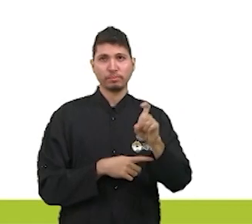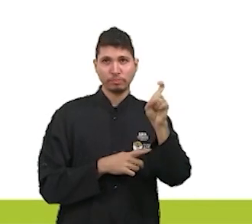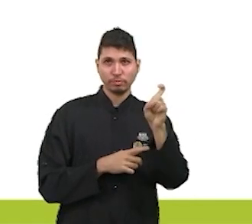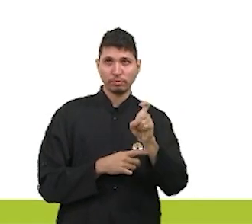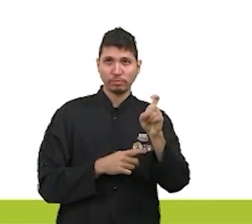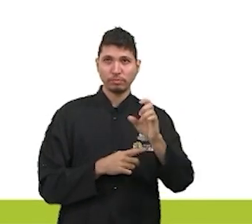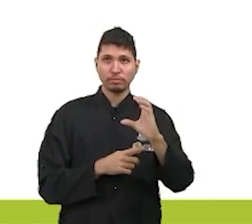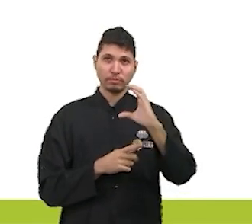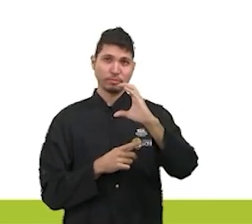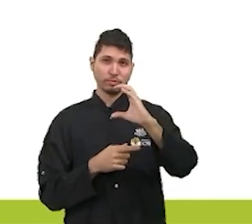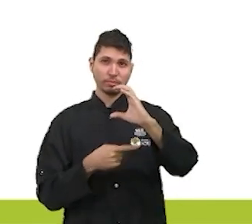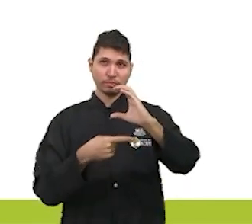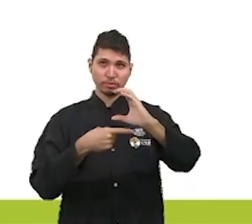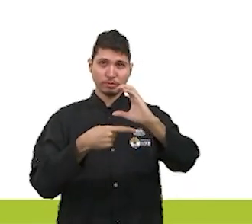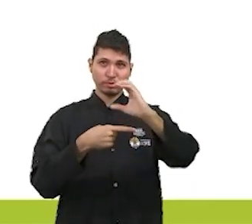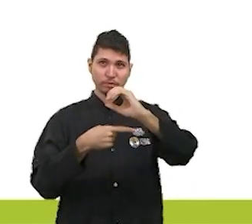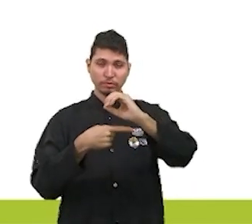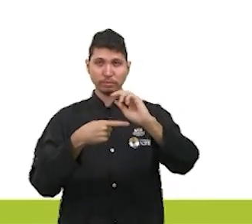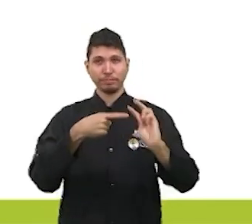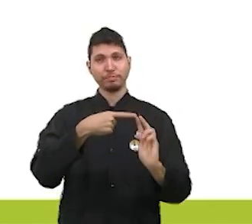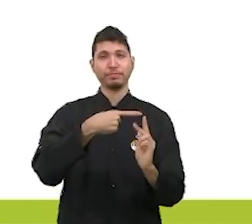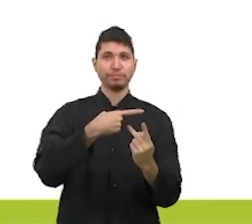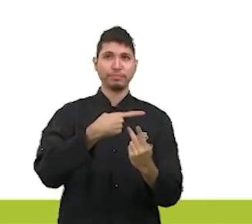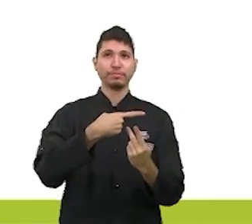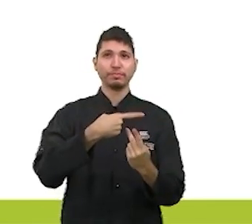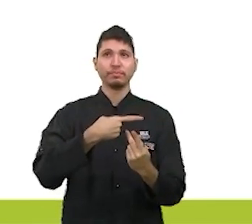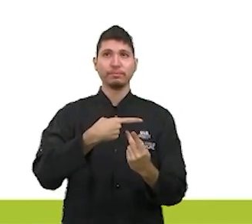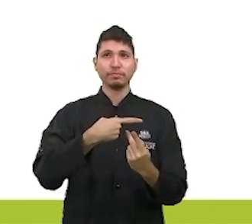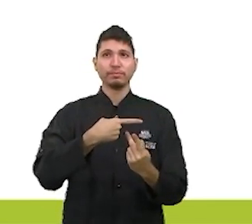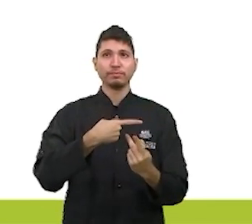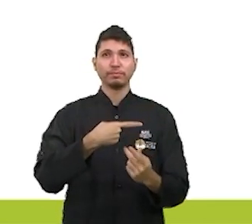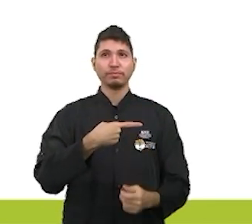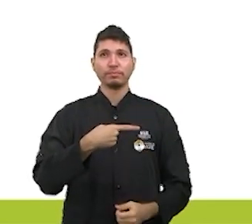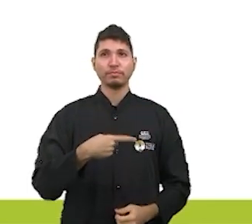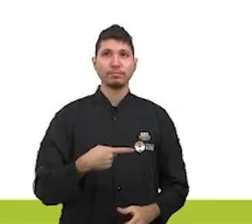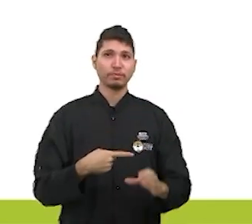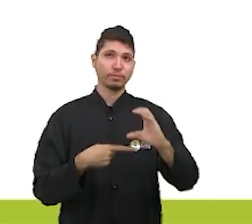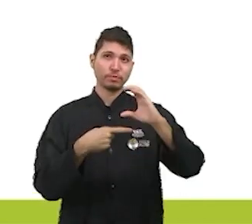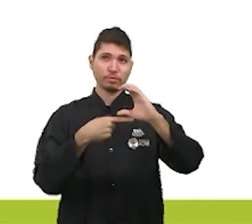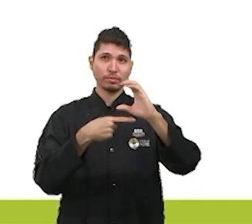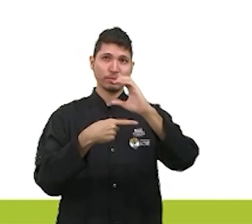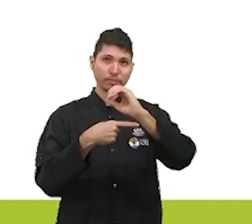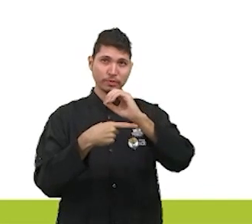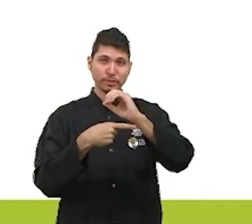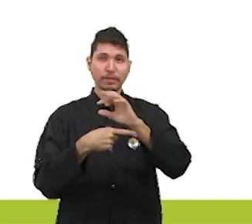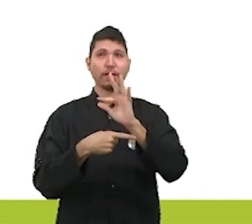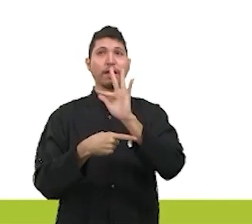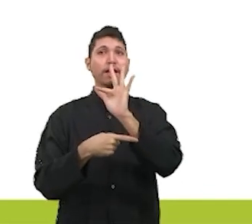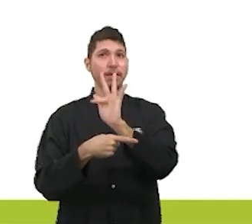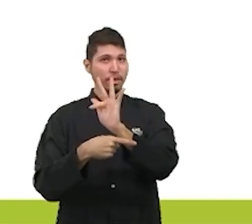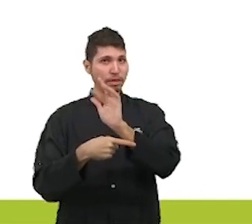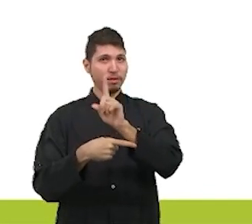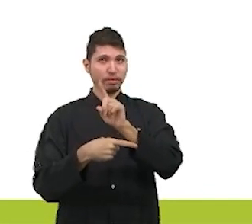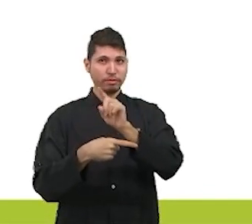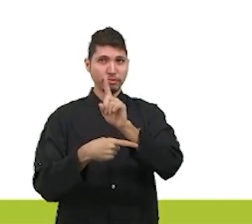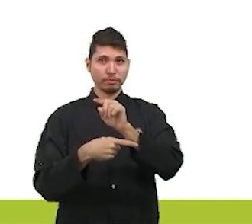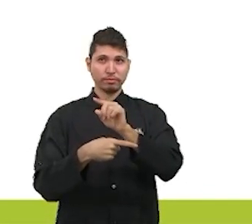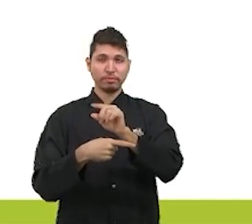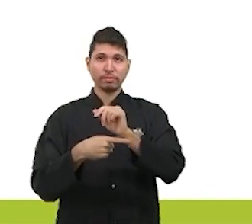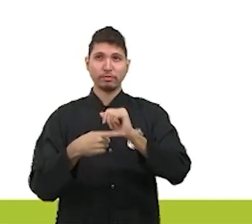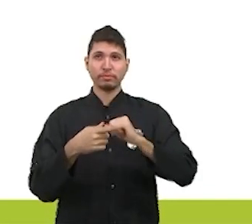CO sobre CA, tá bom? Cosseno, que é a função, a notação coss de x, né? Ou